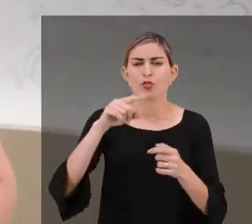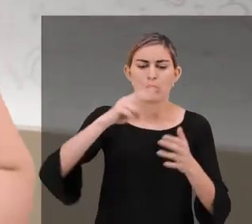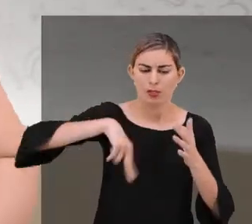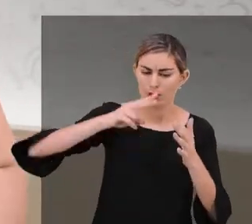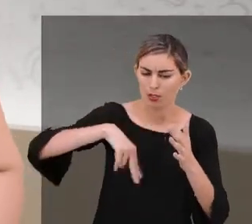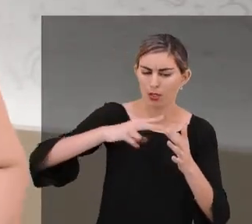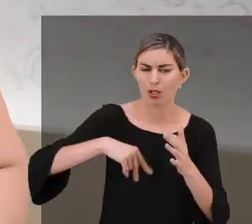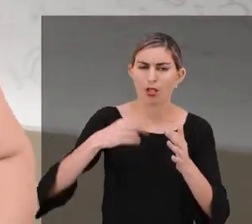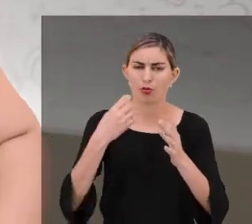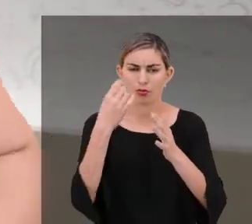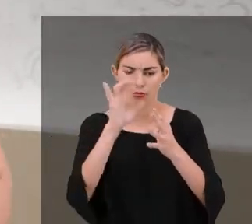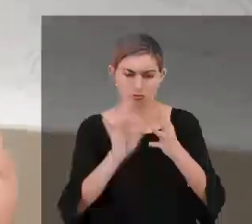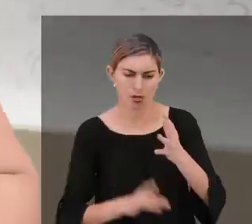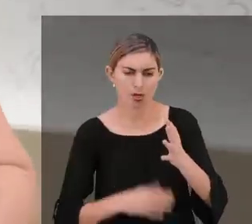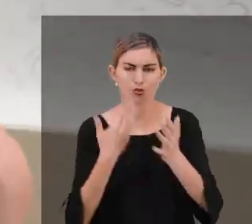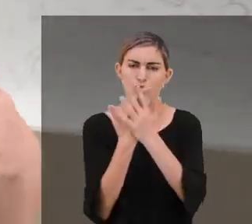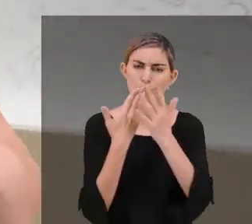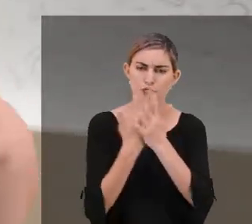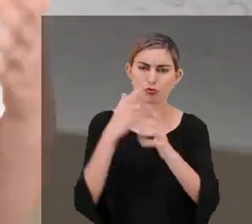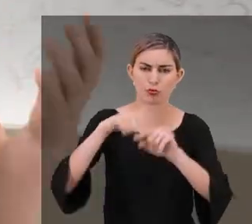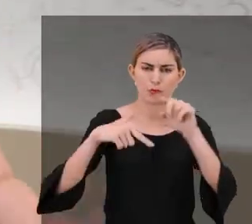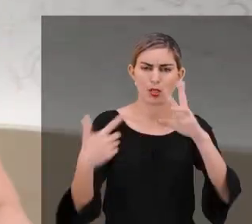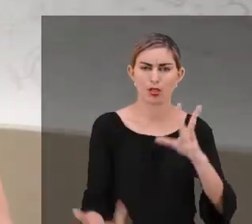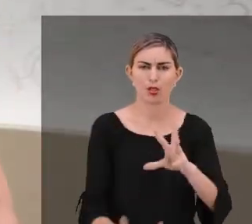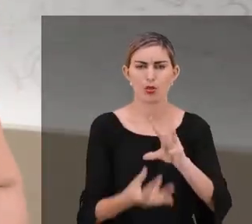vocês leiam os destaques, estudem pelo